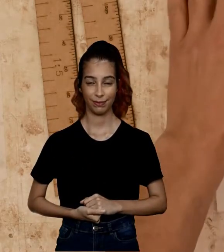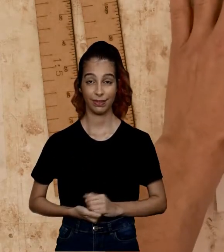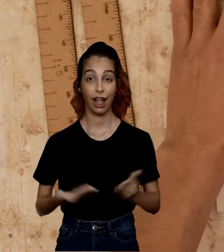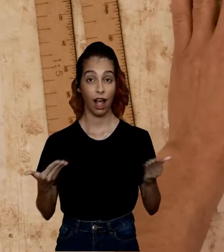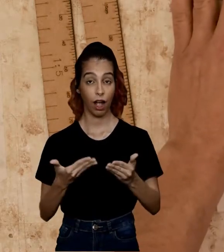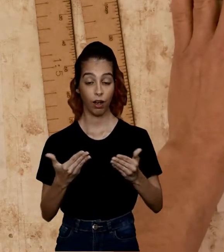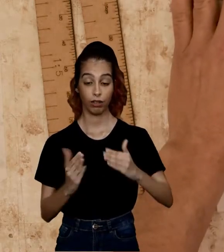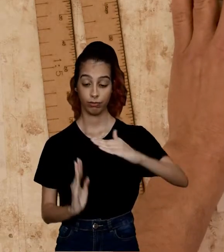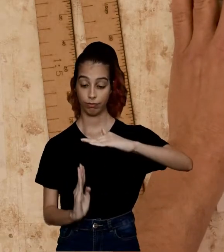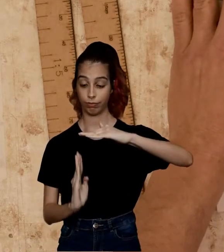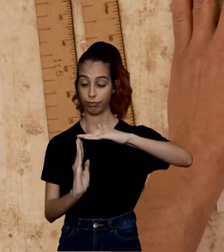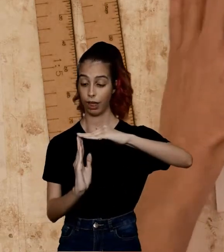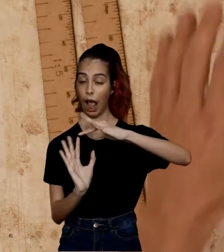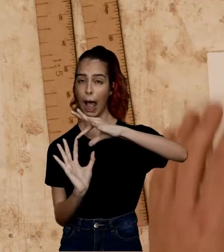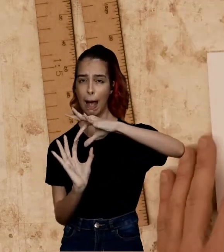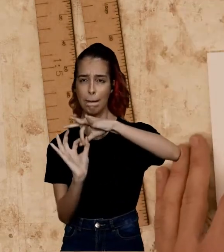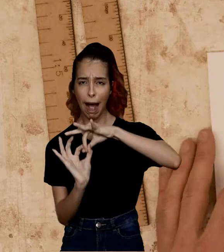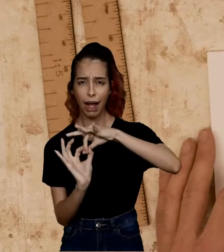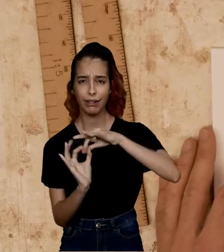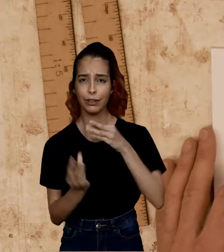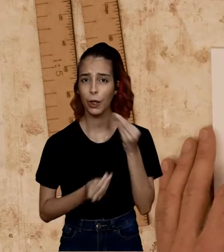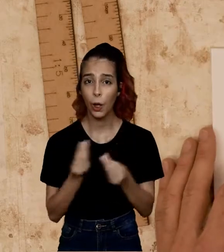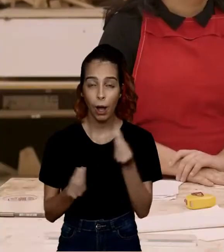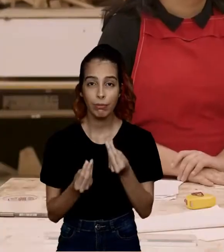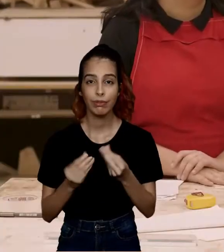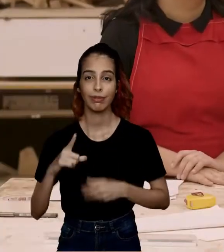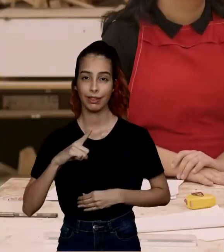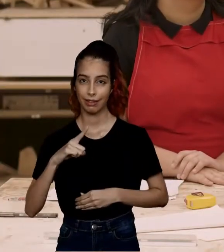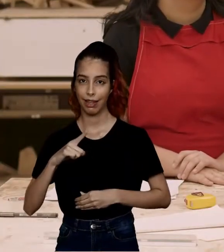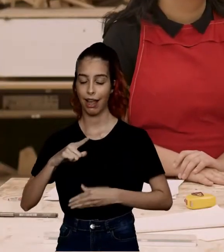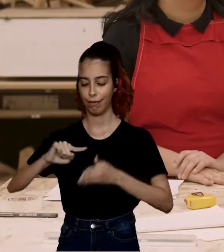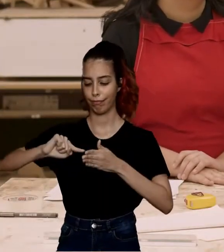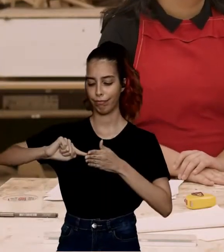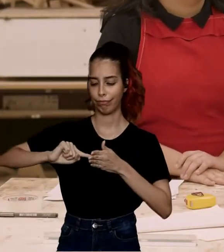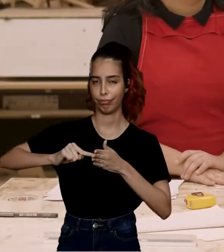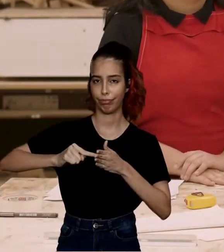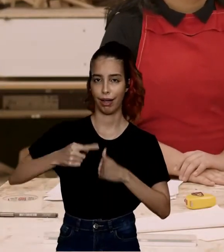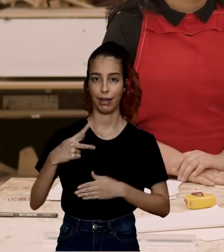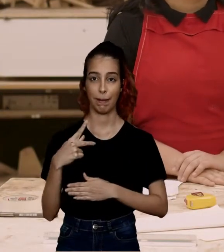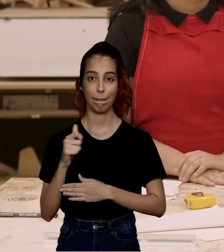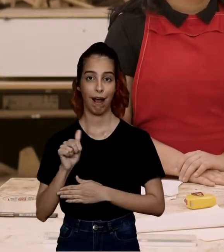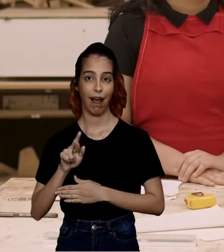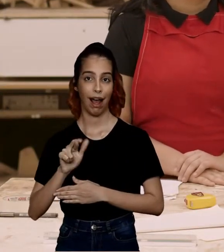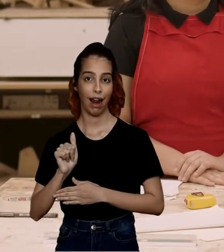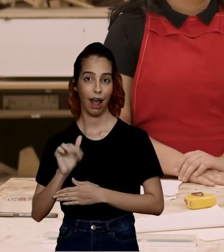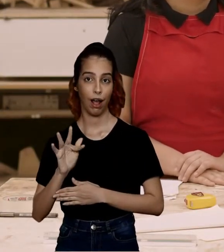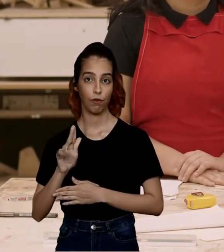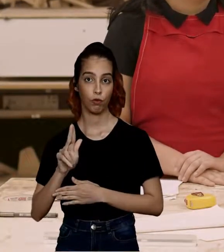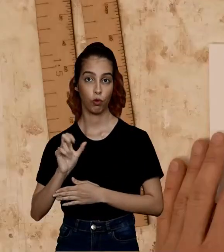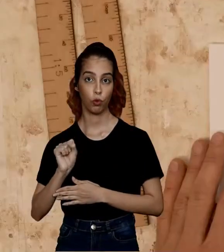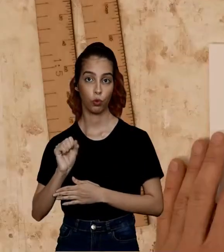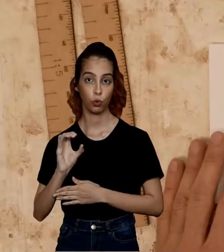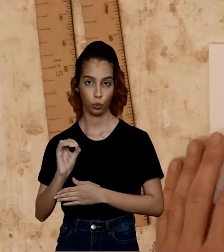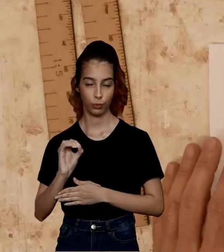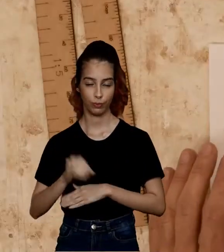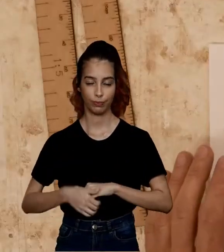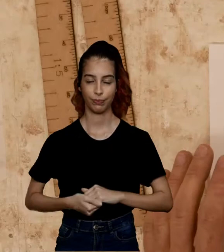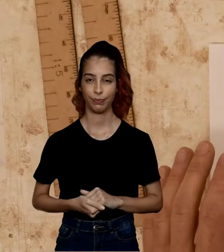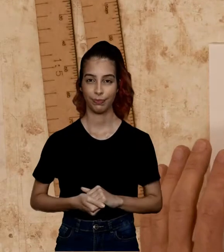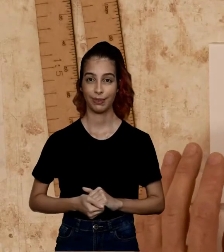Agora eu vou unir essas peças. Para que a gente simule o parafuso que a gente vai utilizar na marcenaria, eu vou utilizar